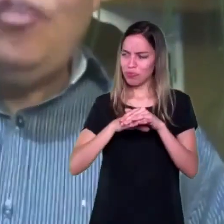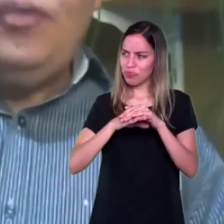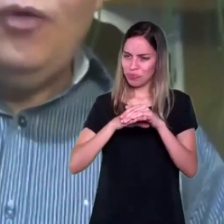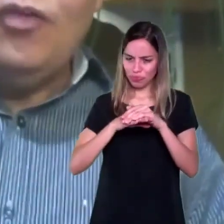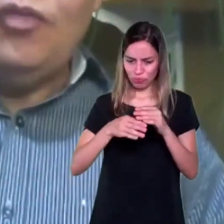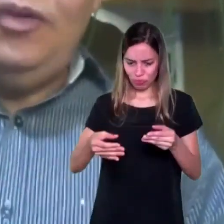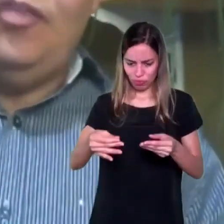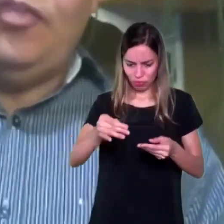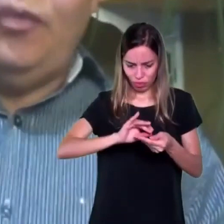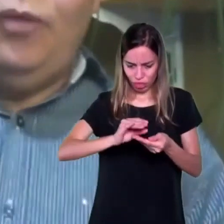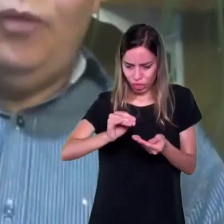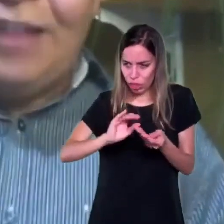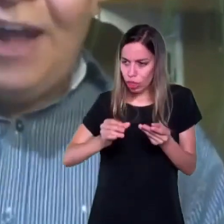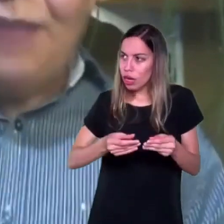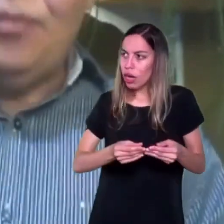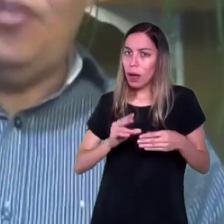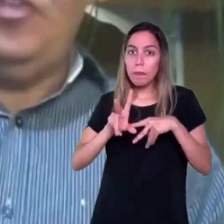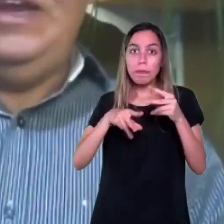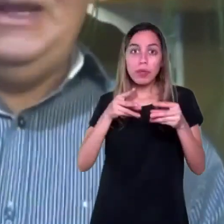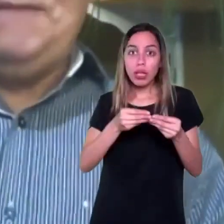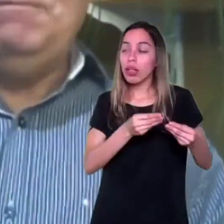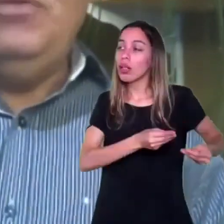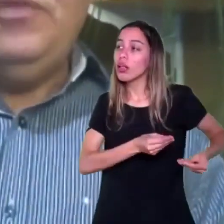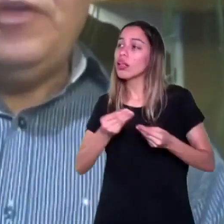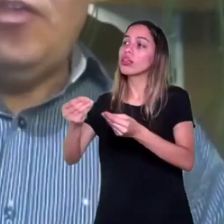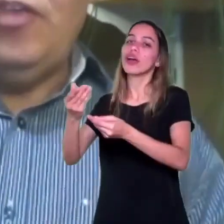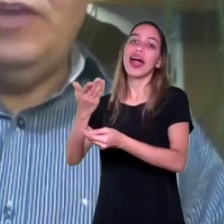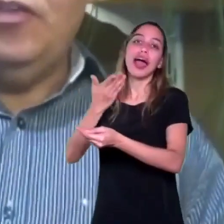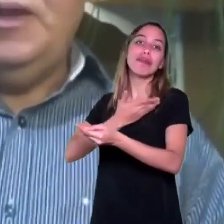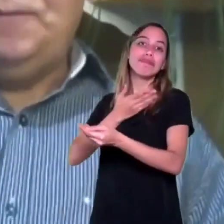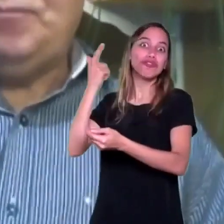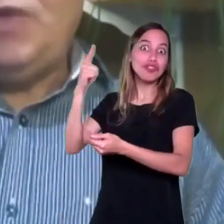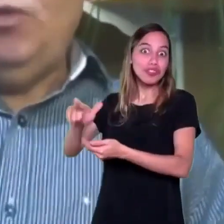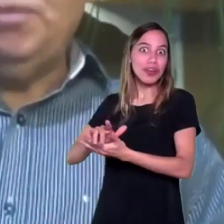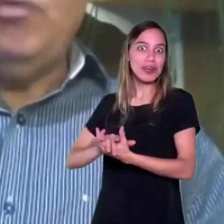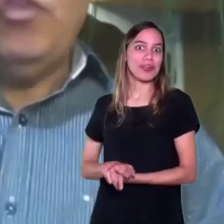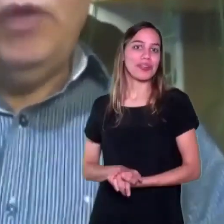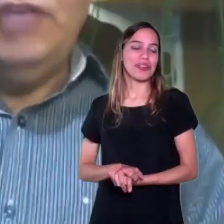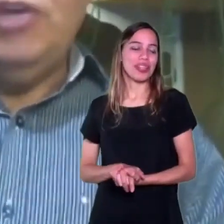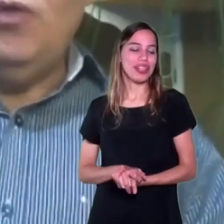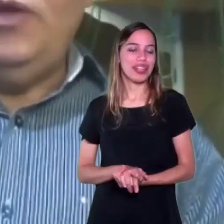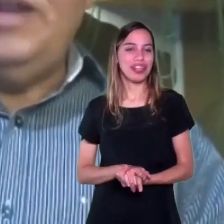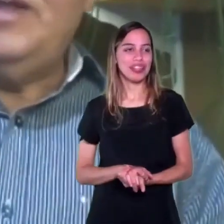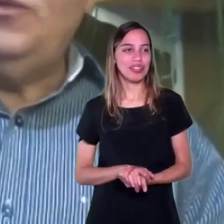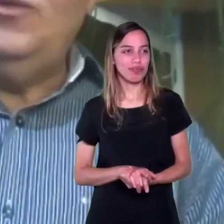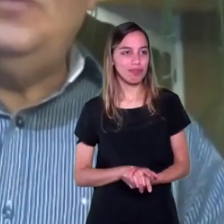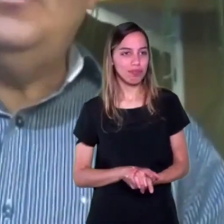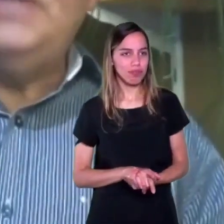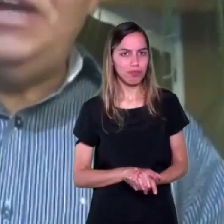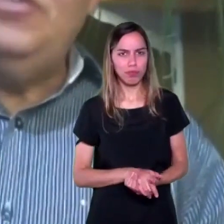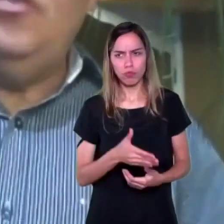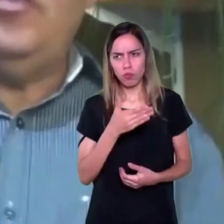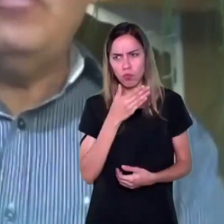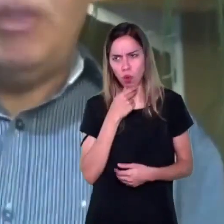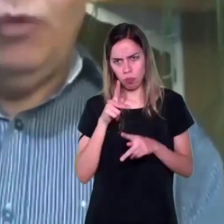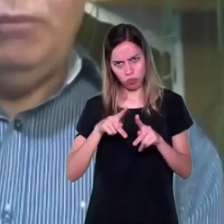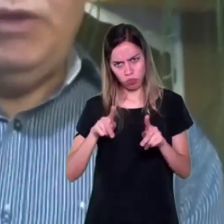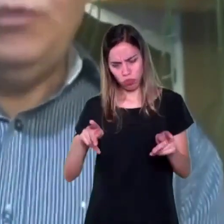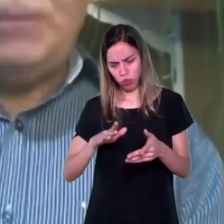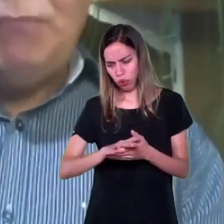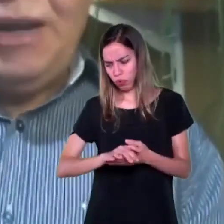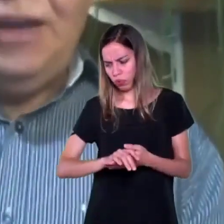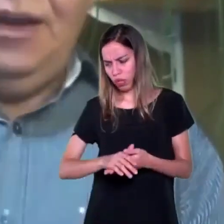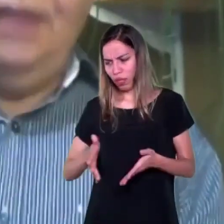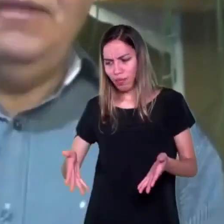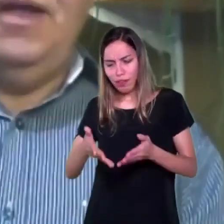É delicioso isso, são relatos assim, muito interessantes. O professor Rangel Coelho era um grande incentivador